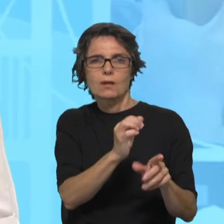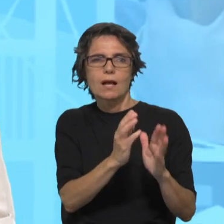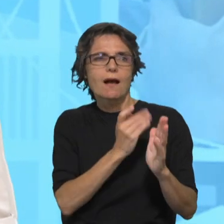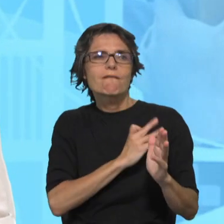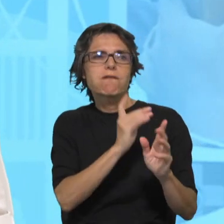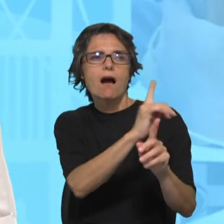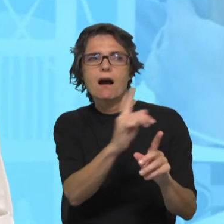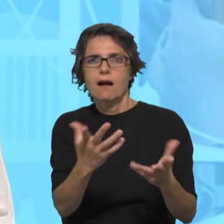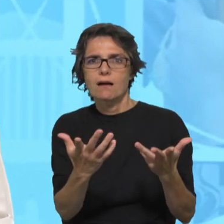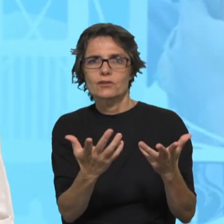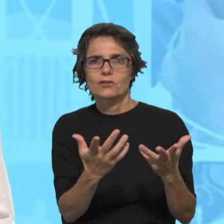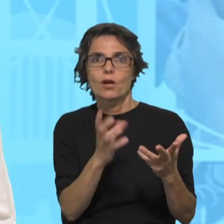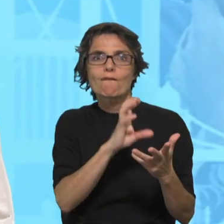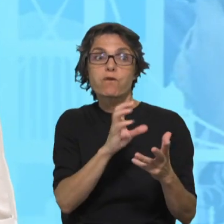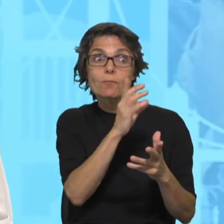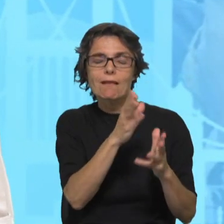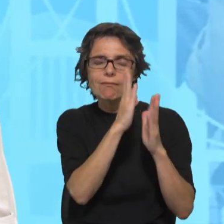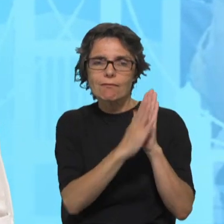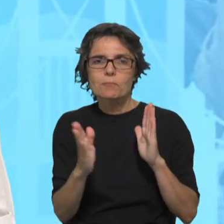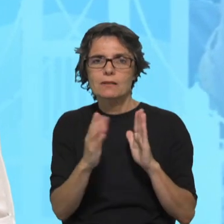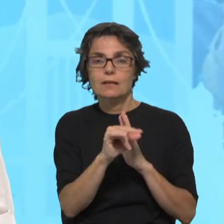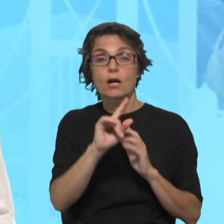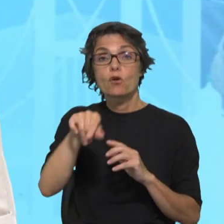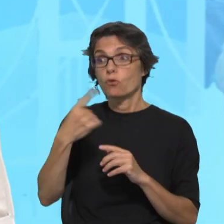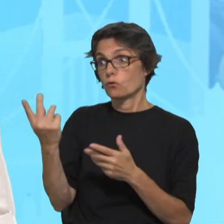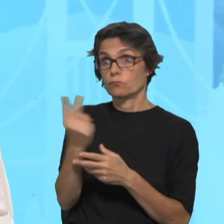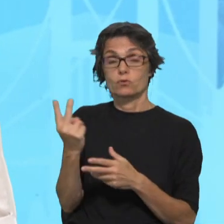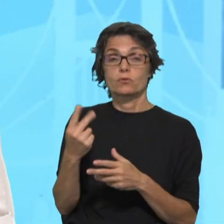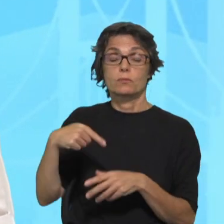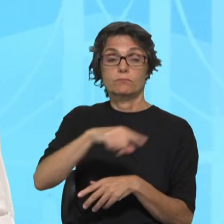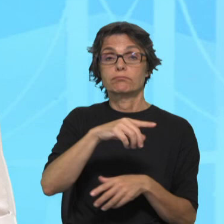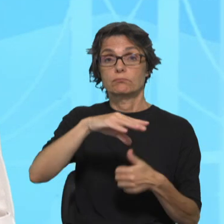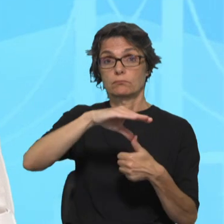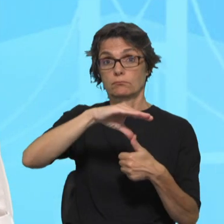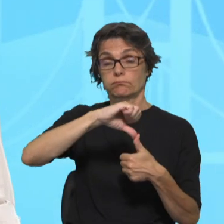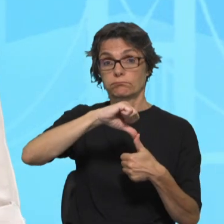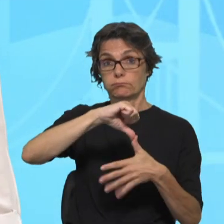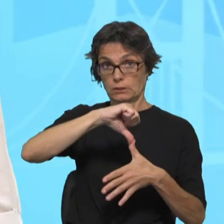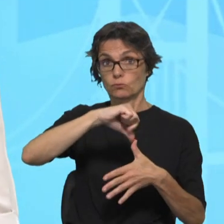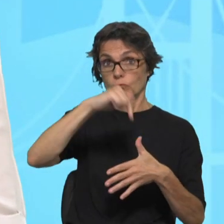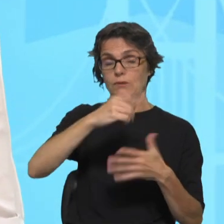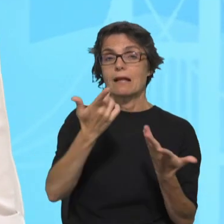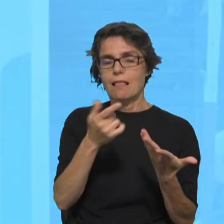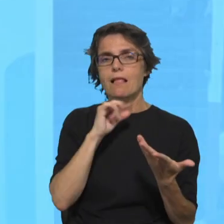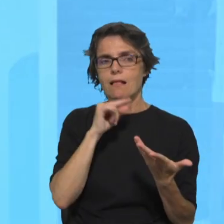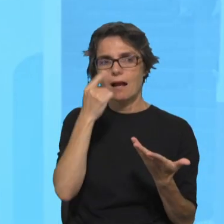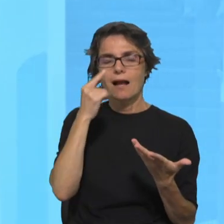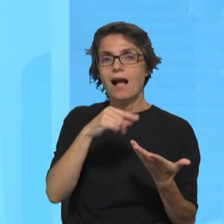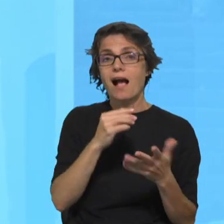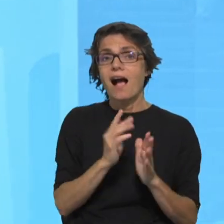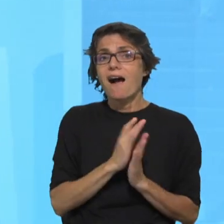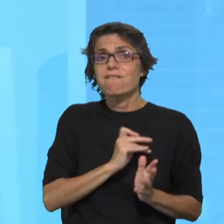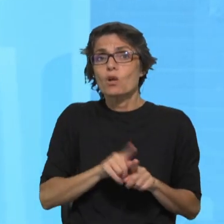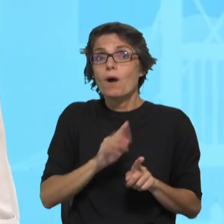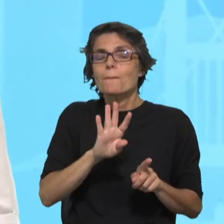Nós estivemos num país da América do Sul que a forma de viver a fé também é diferente. Sendo a fé a mesma, não é? Mas a